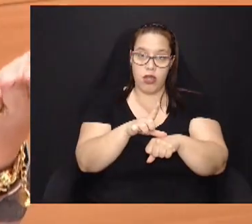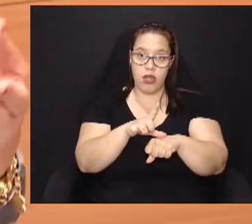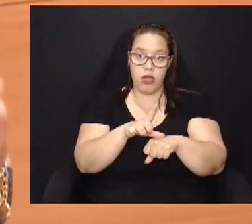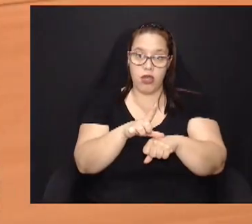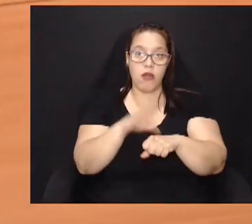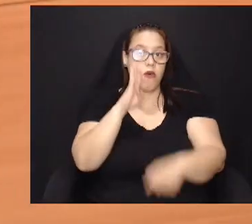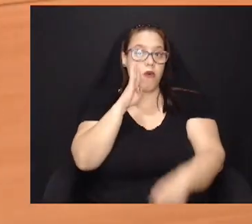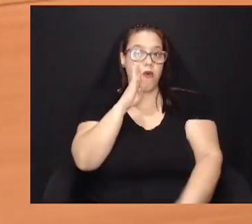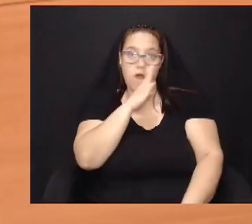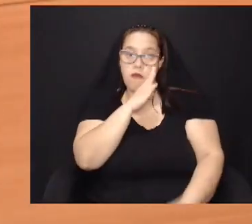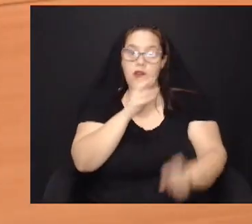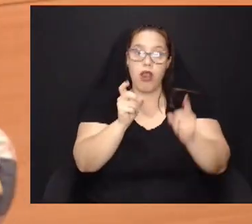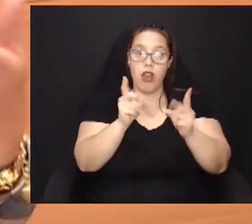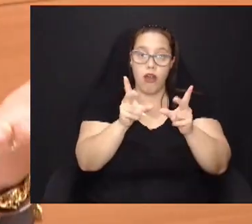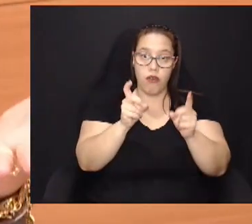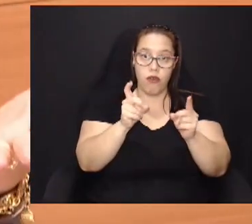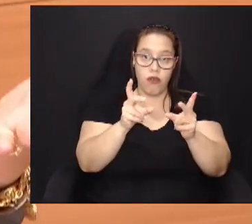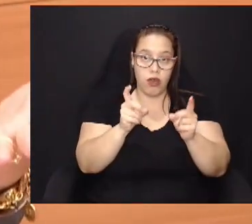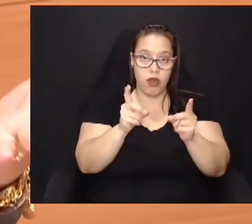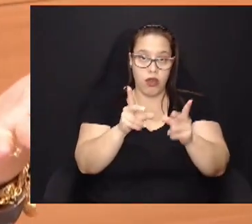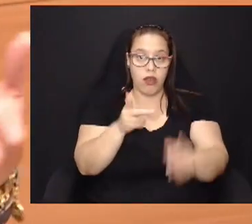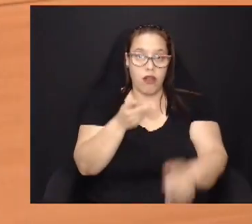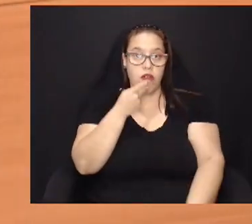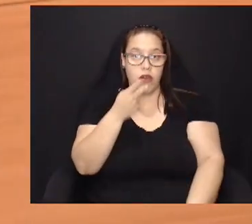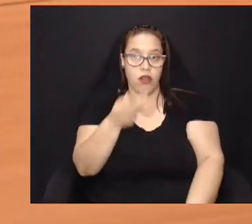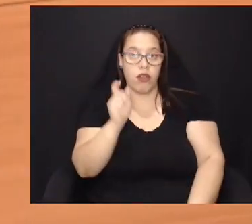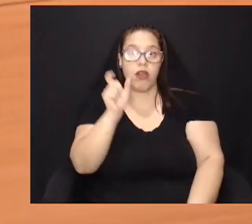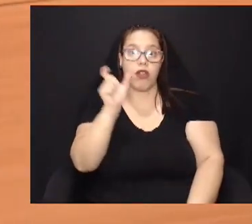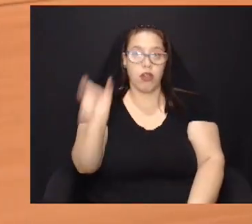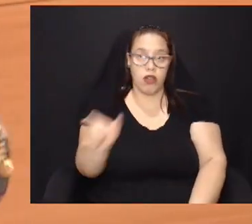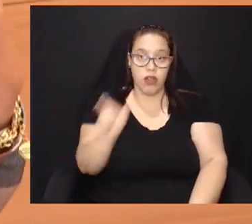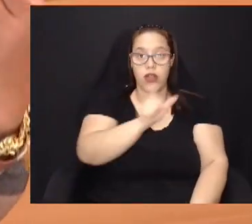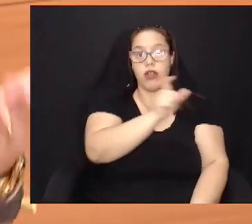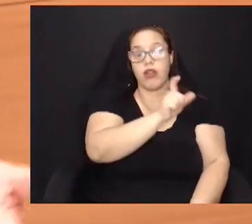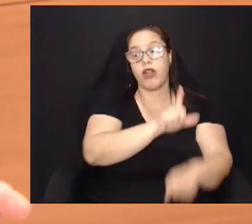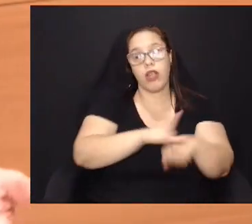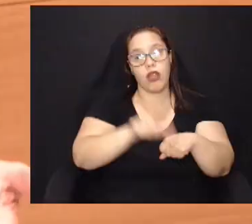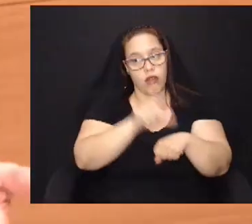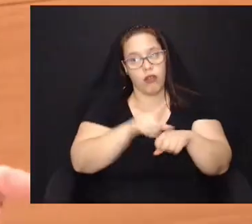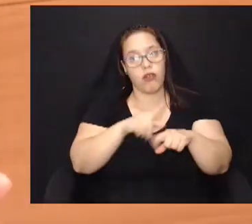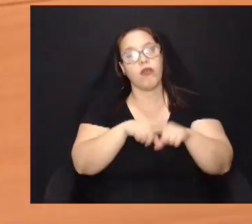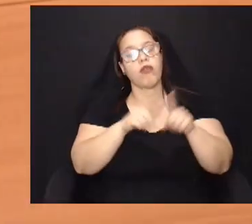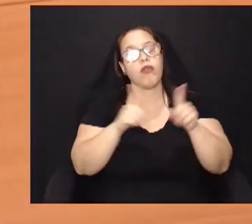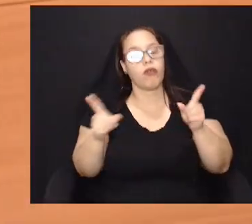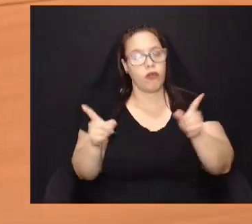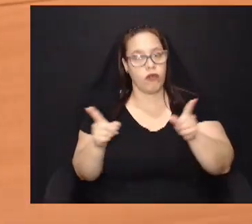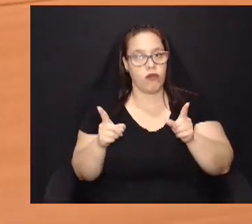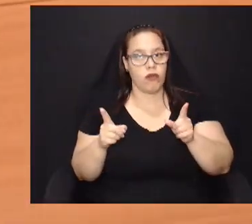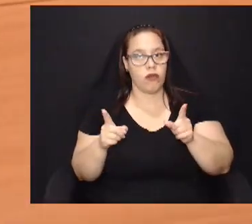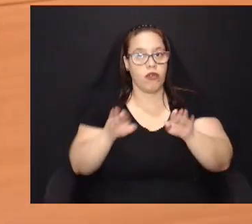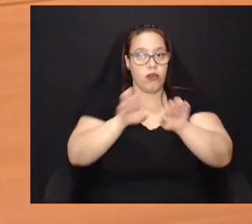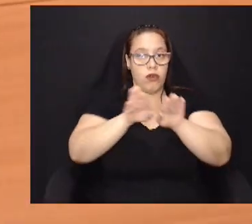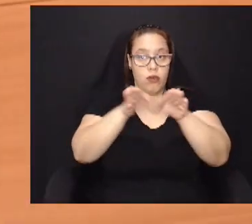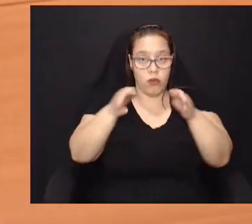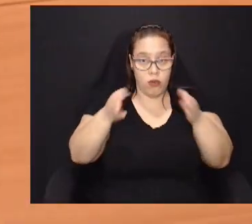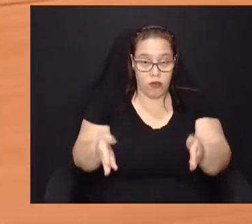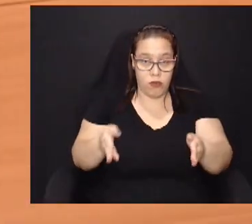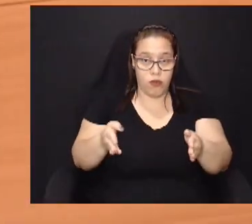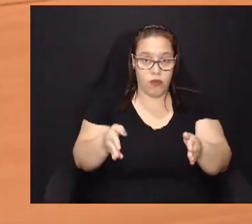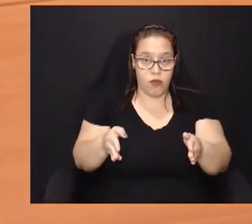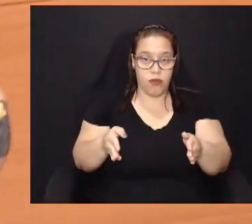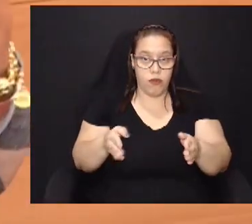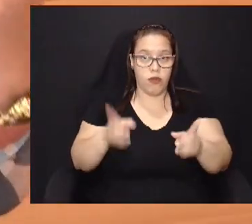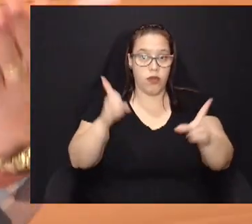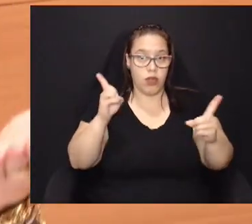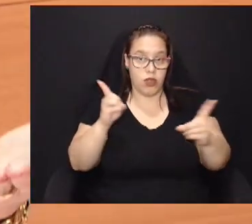vende a bebida, né? Não vou dizer aqui quem são essas lojas, mas ela acaba colocando uma mesa, aí é um ponto de